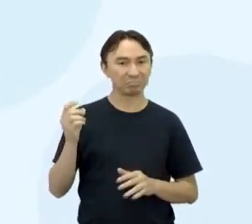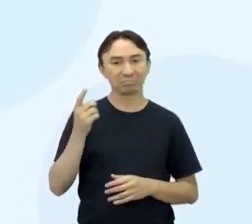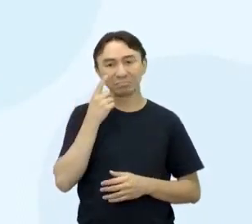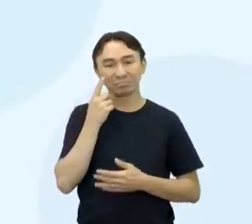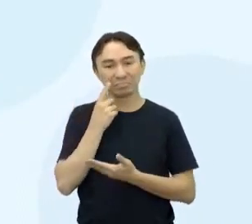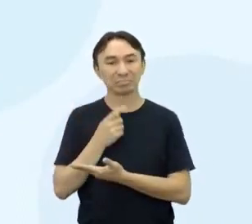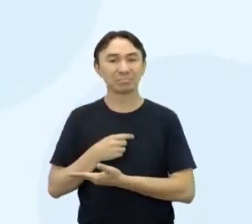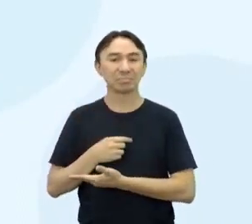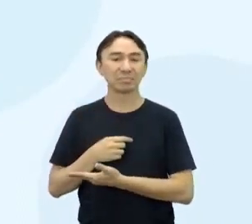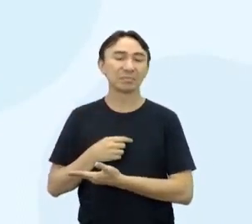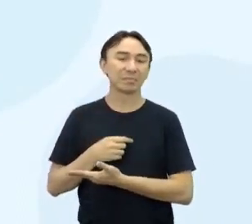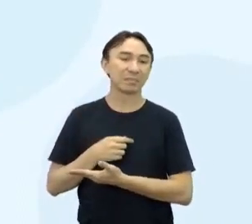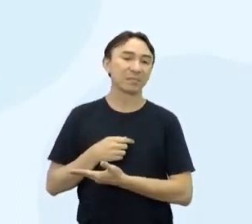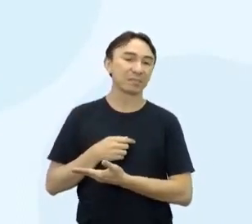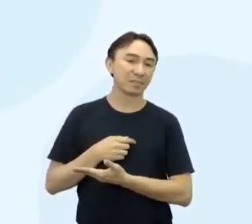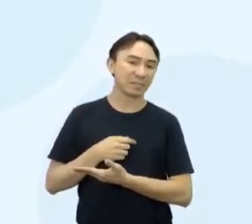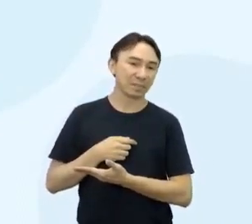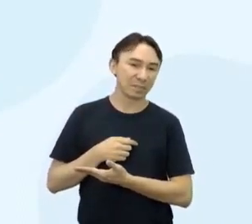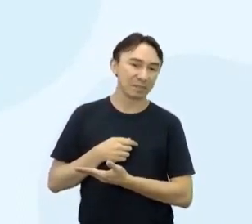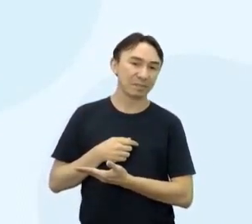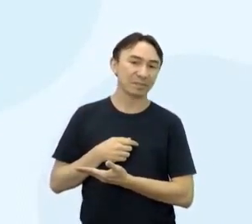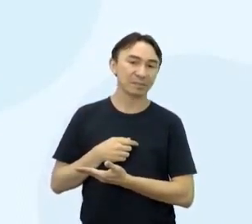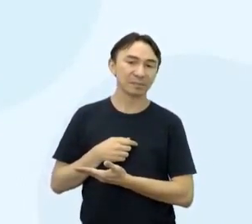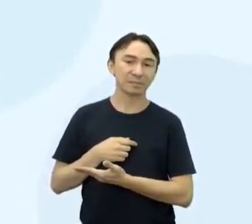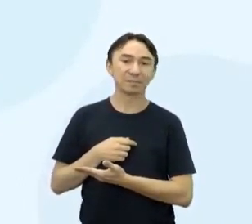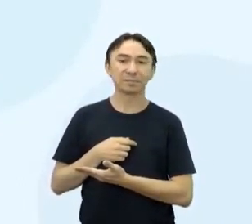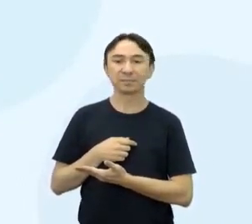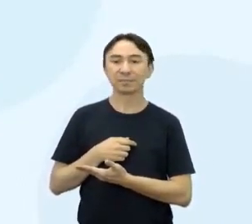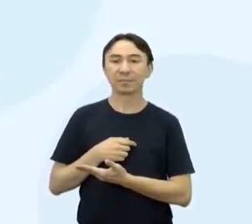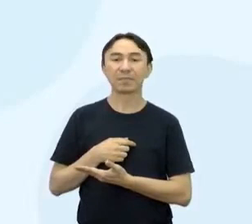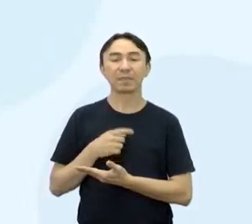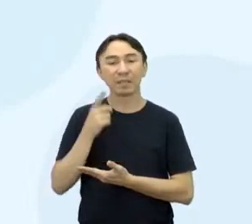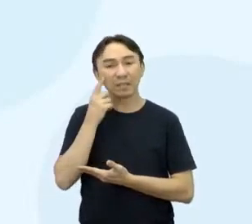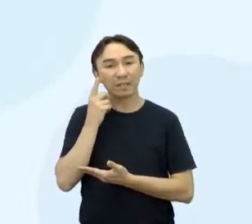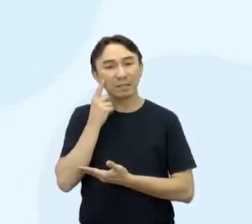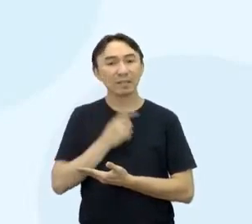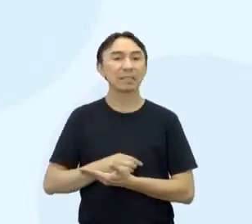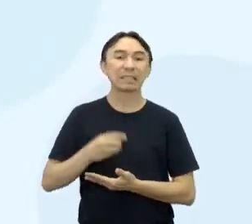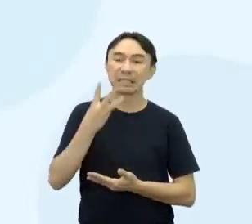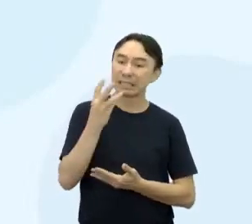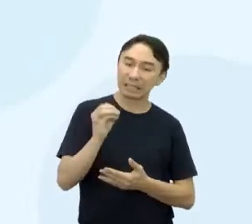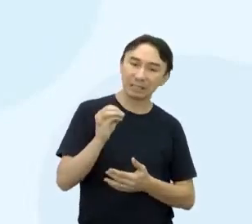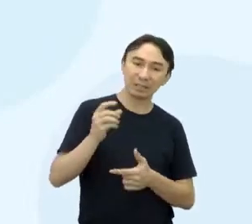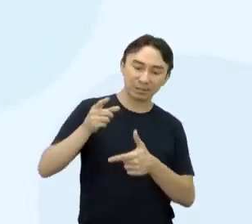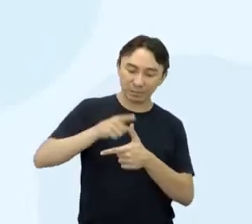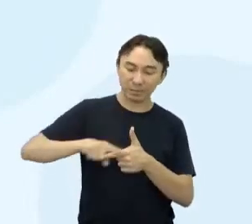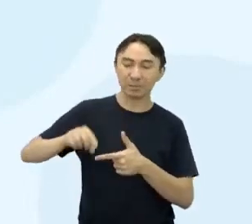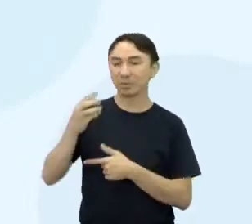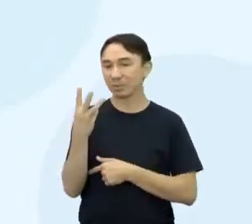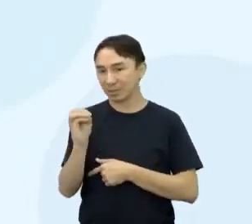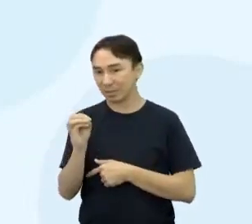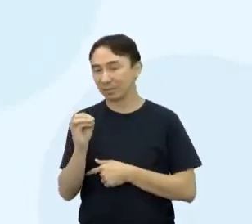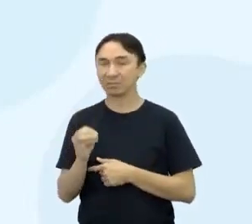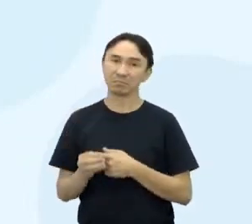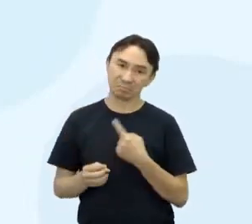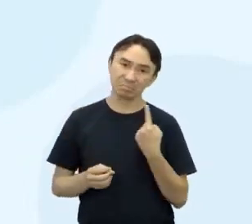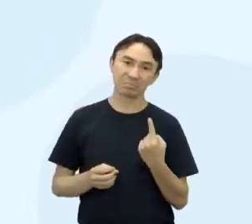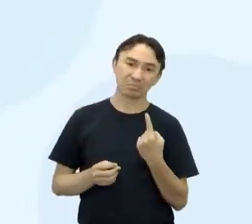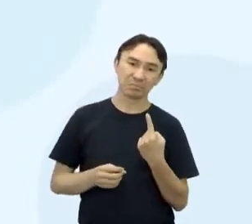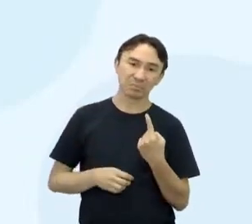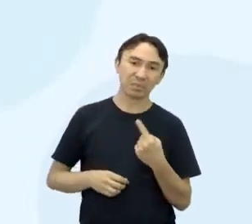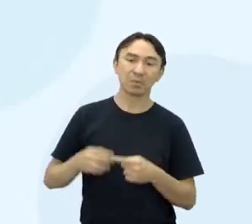no 10, né? Então, 0 vezes. Quando você dividir o 30 por 30, vai dar 1. O 40 por 41,